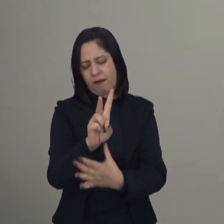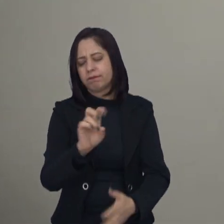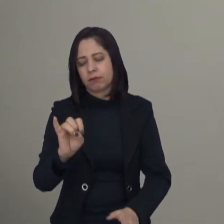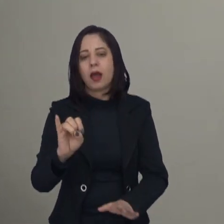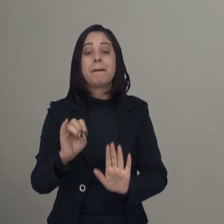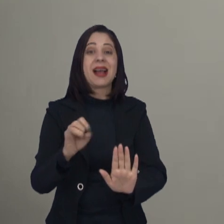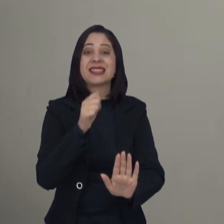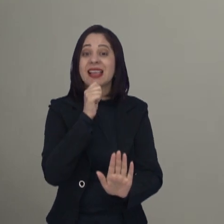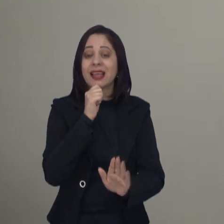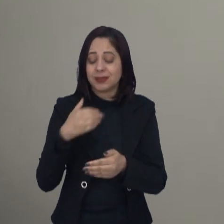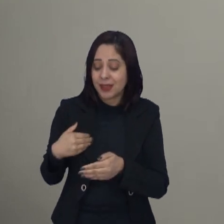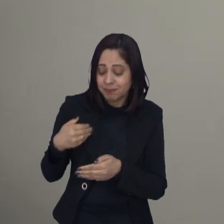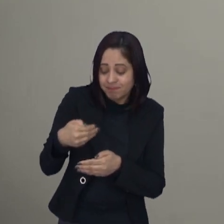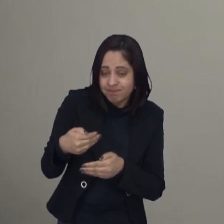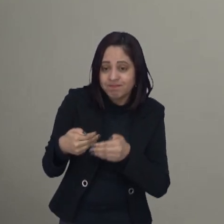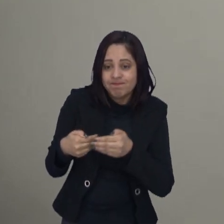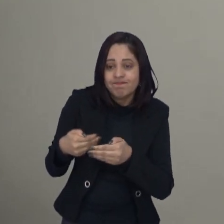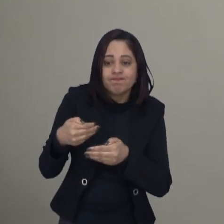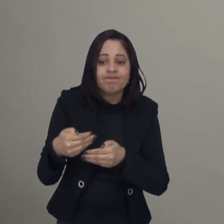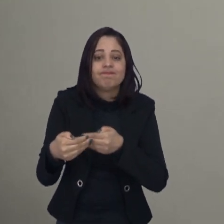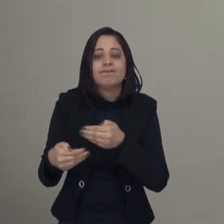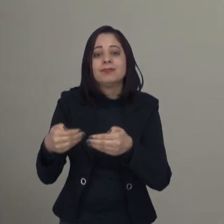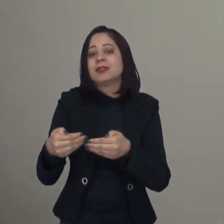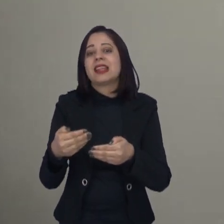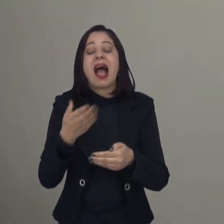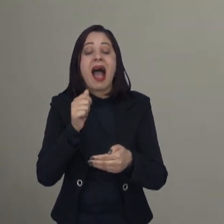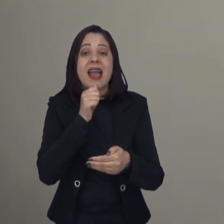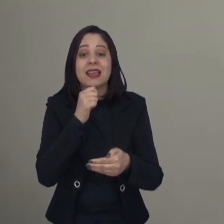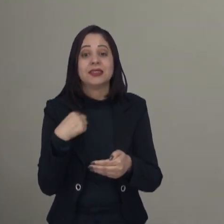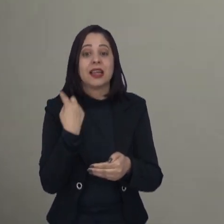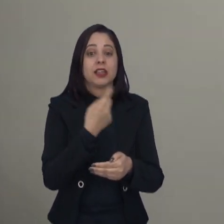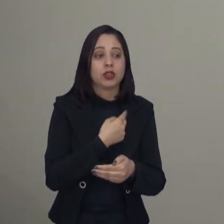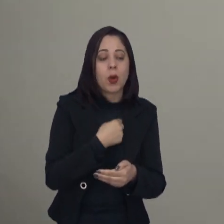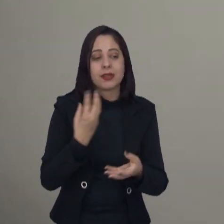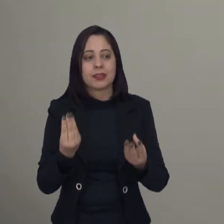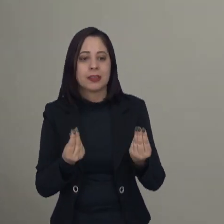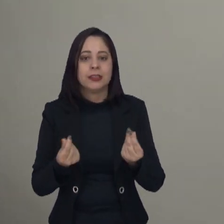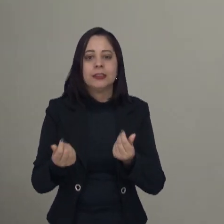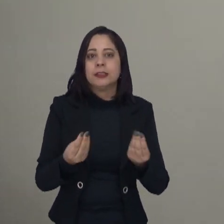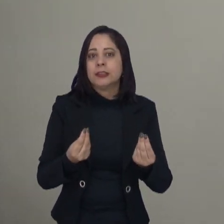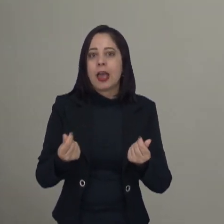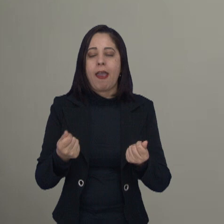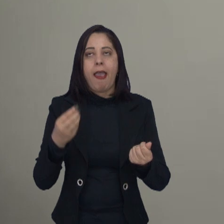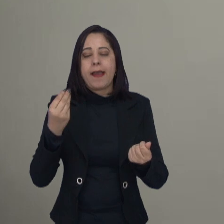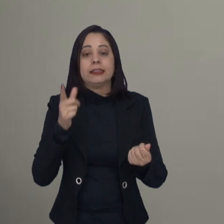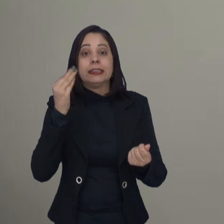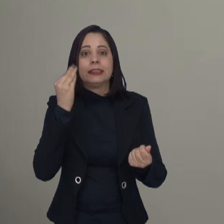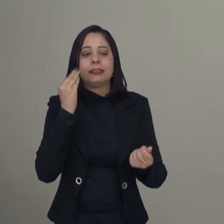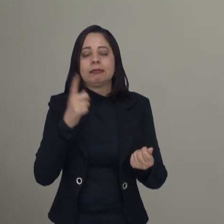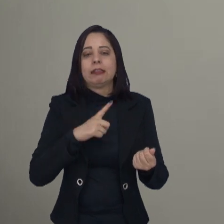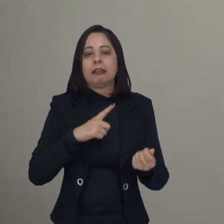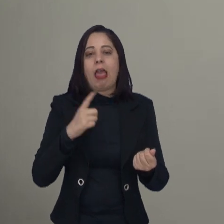ainda nós estamos nesse período em que a gente fica ainda procurando trabalhar por semelhança. Igual eu falei para você, a gente